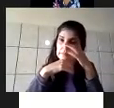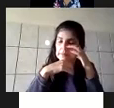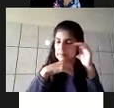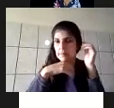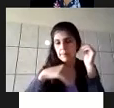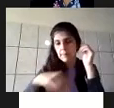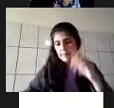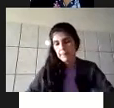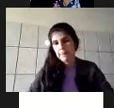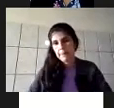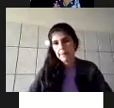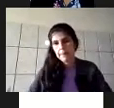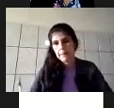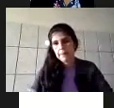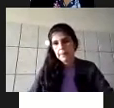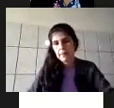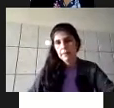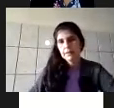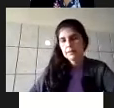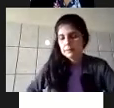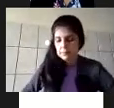As meninas aí já conectaram.